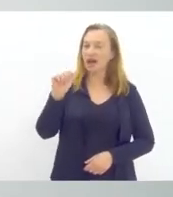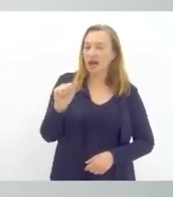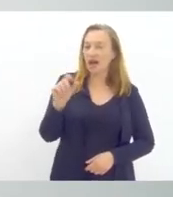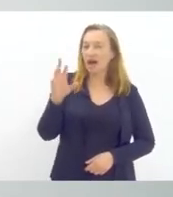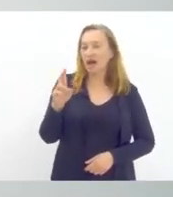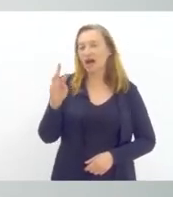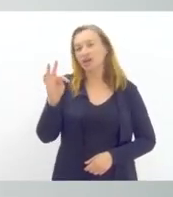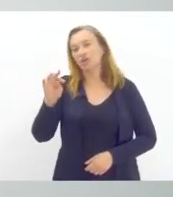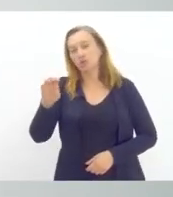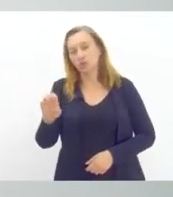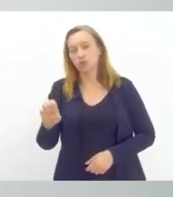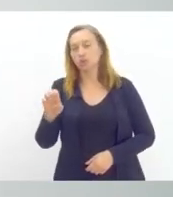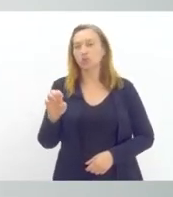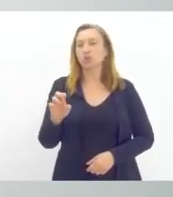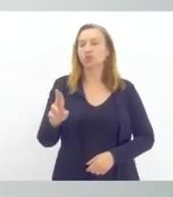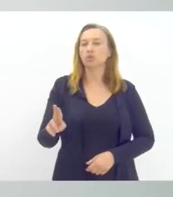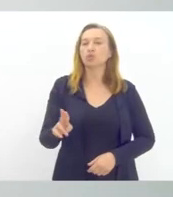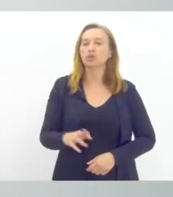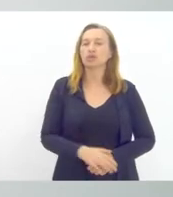sociólogo